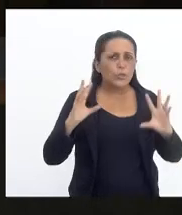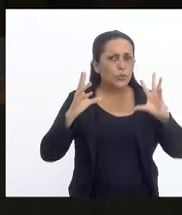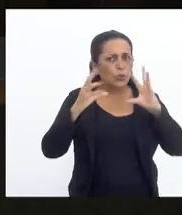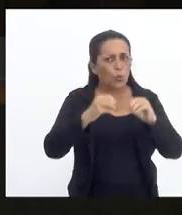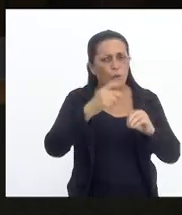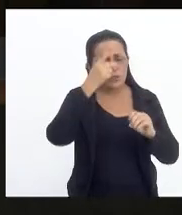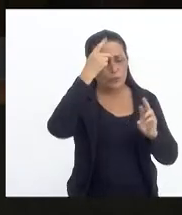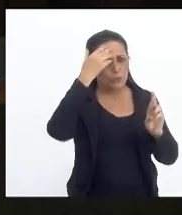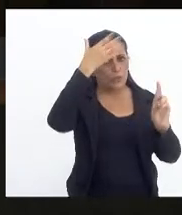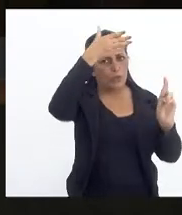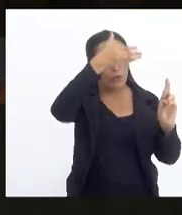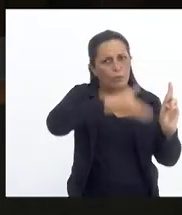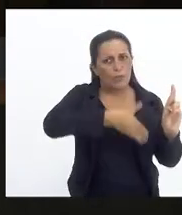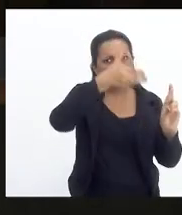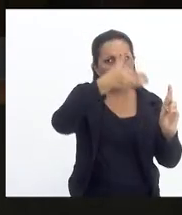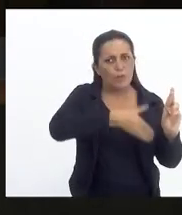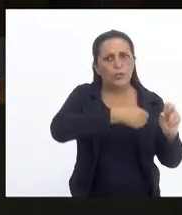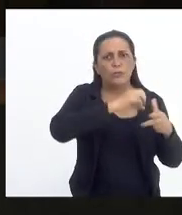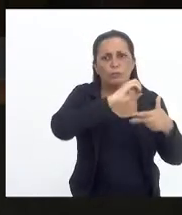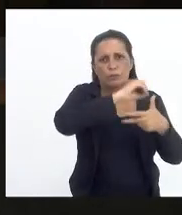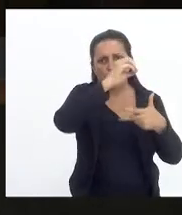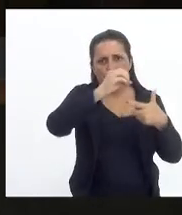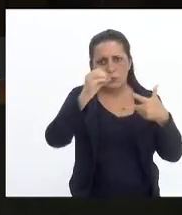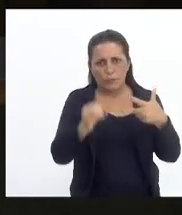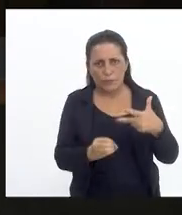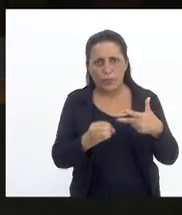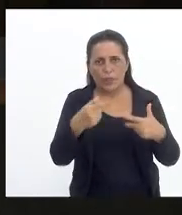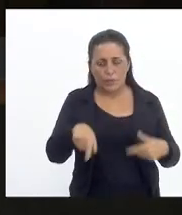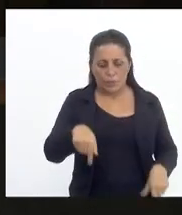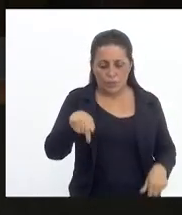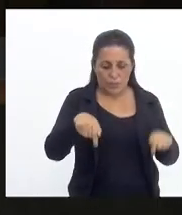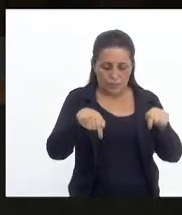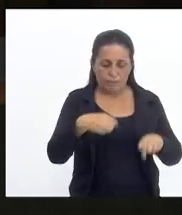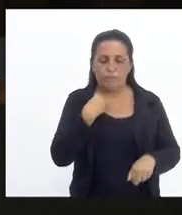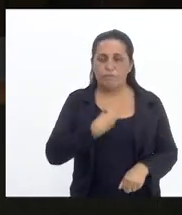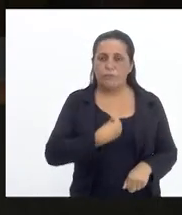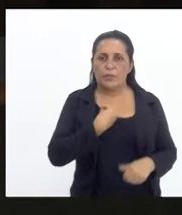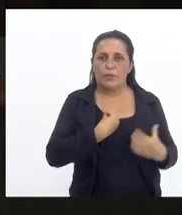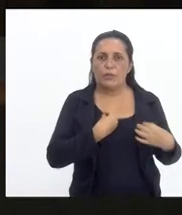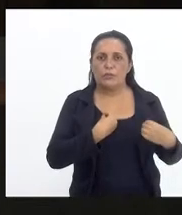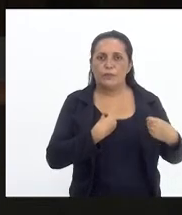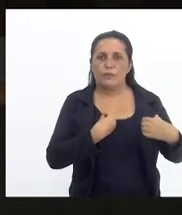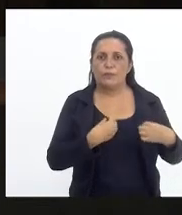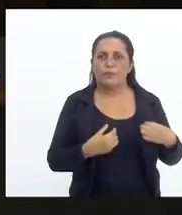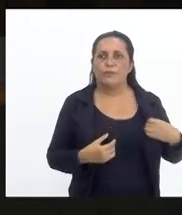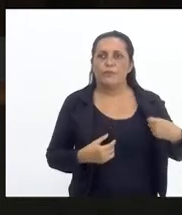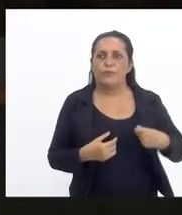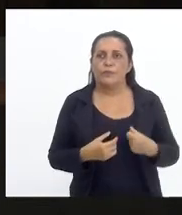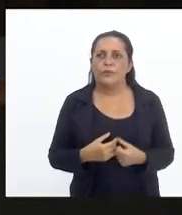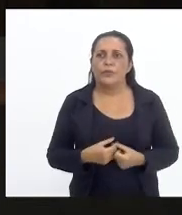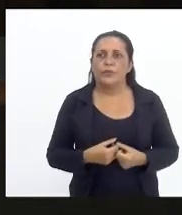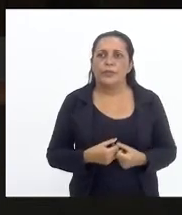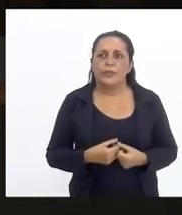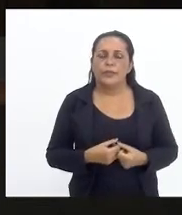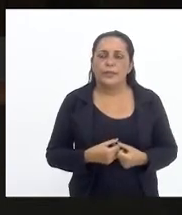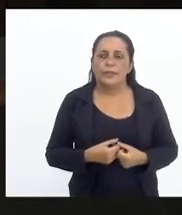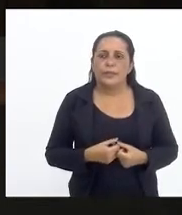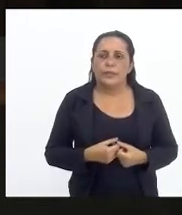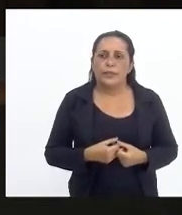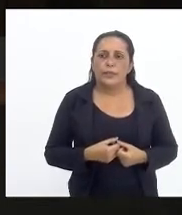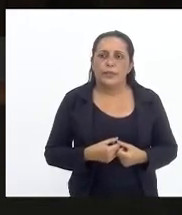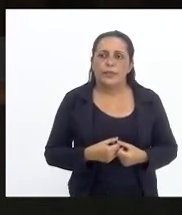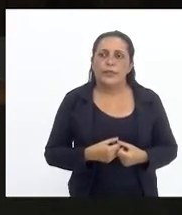representantes do Poder Executivo aqui presente bom e como considerado